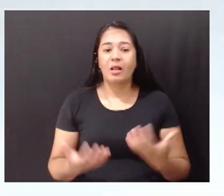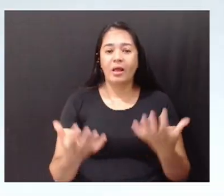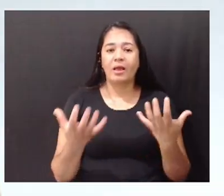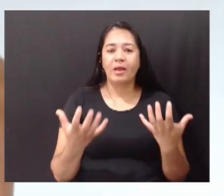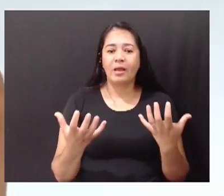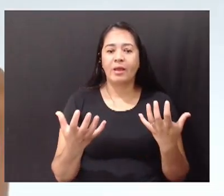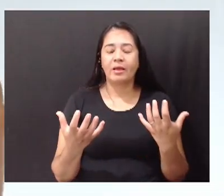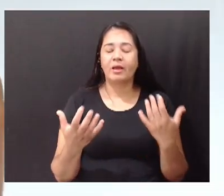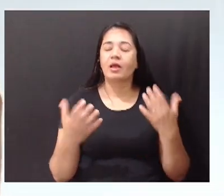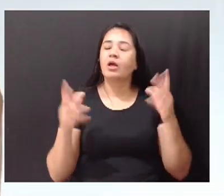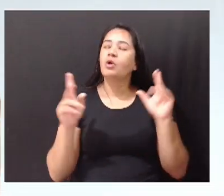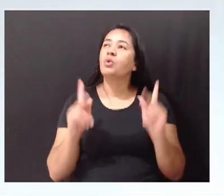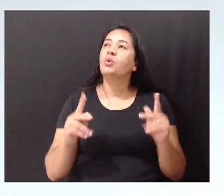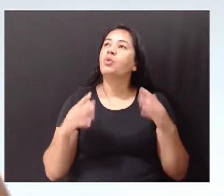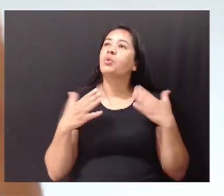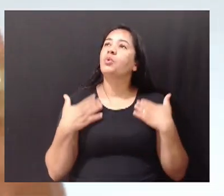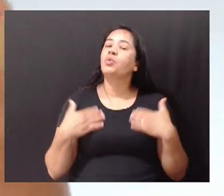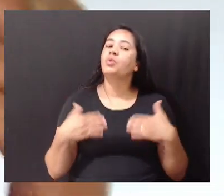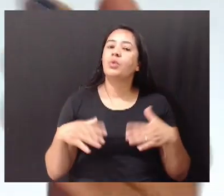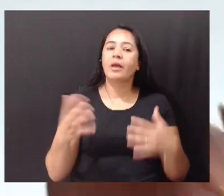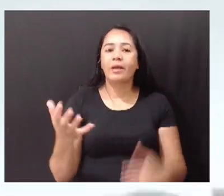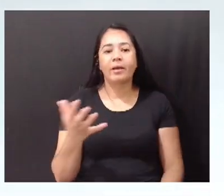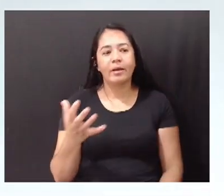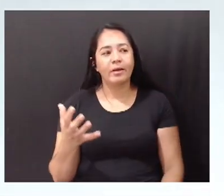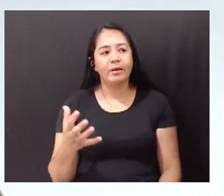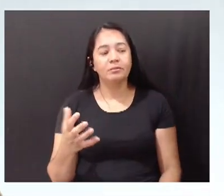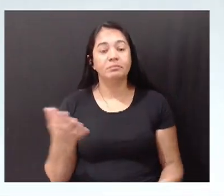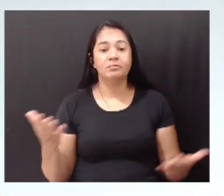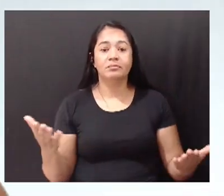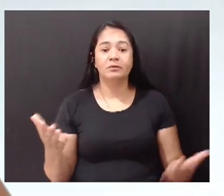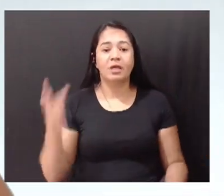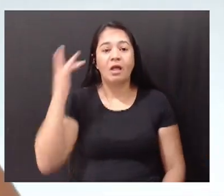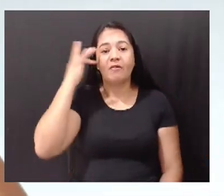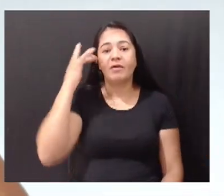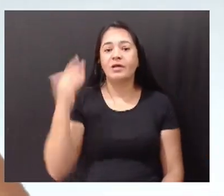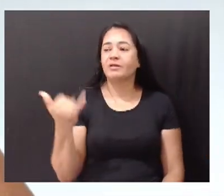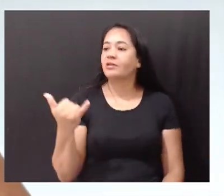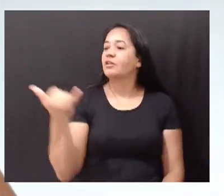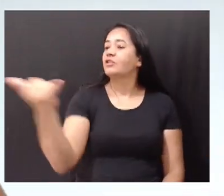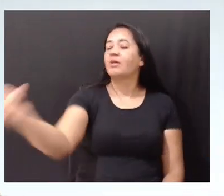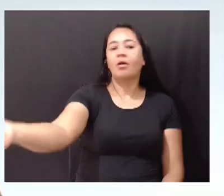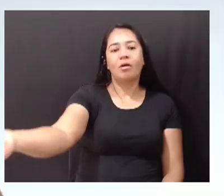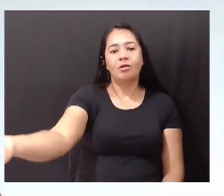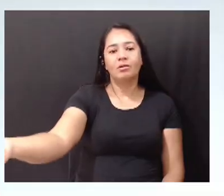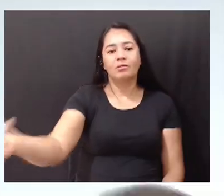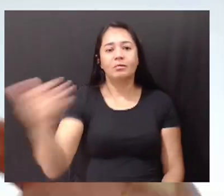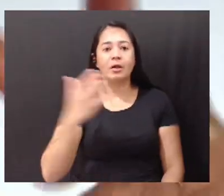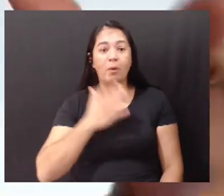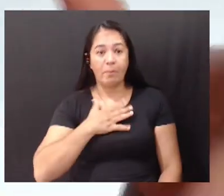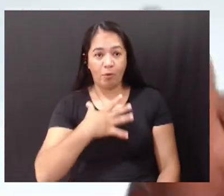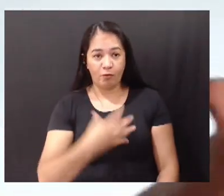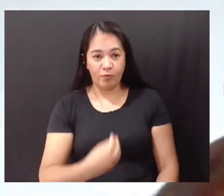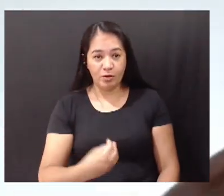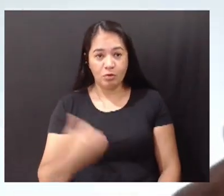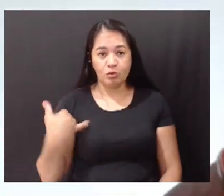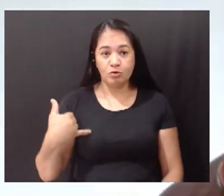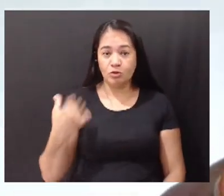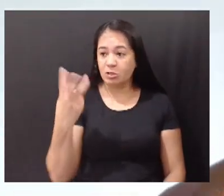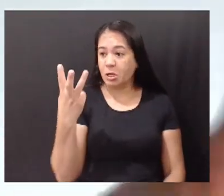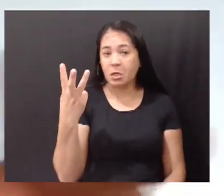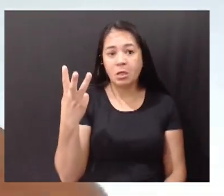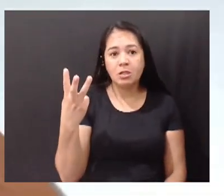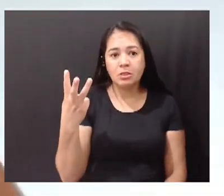eles querem tranquilidade. Então, é mais fácil eu dar um smartphone para o meu filho de 3, 4, 5 anos, porque ali tem vários